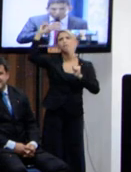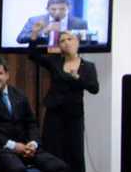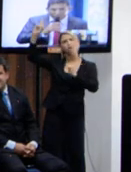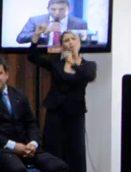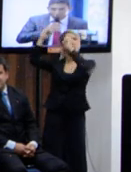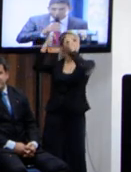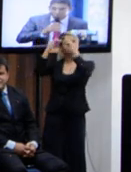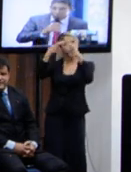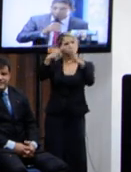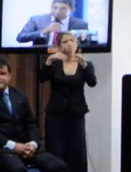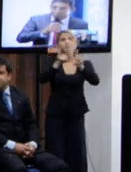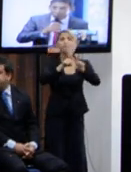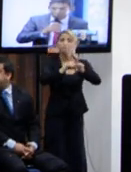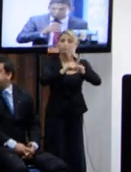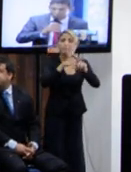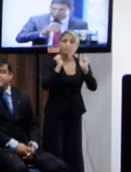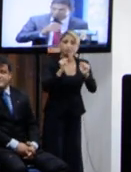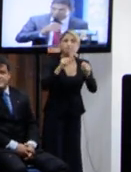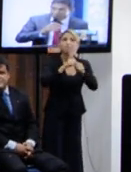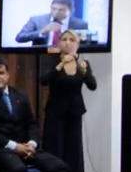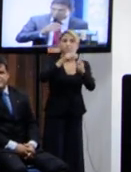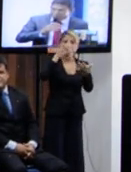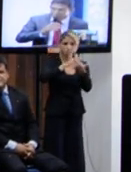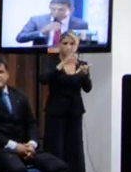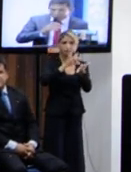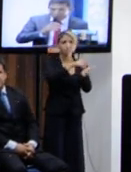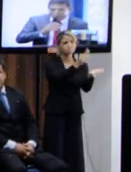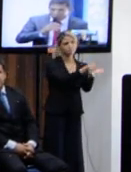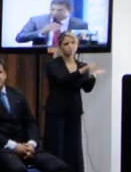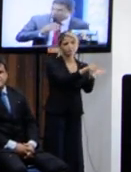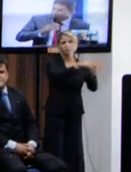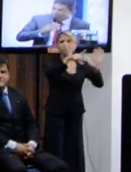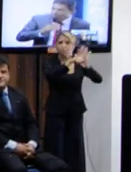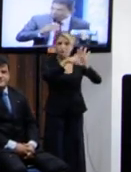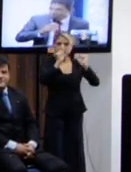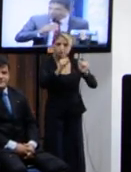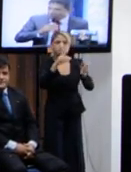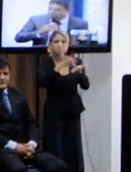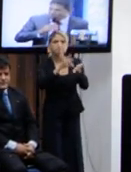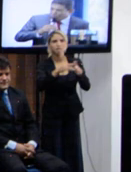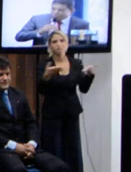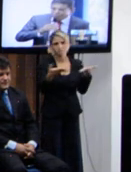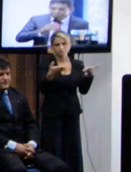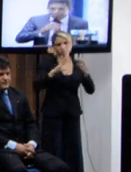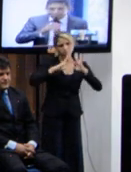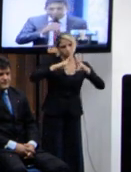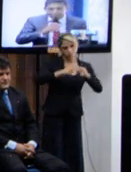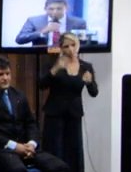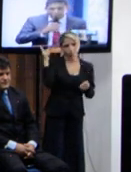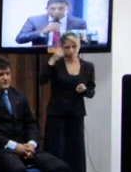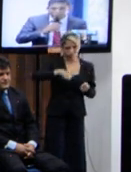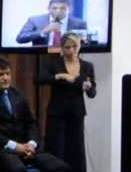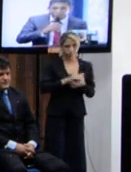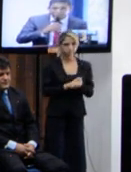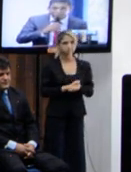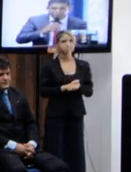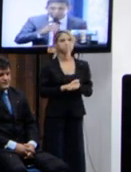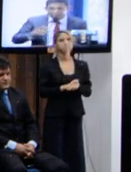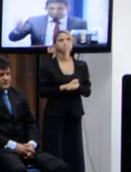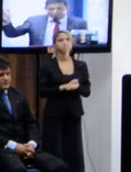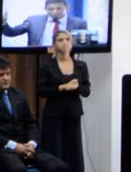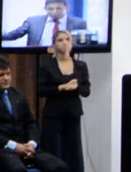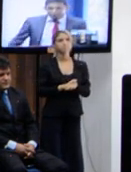do papel e botar na prática tudo o que foi falado. Ao deputado Serginho, que